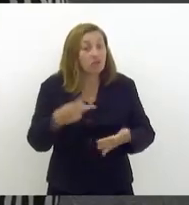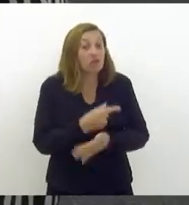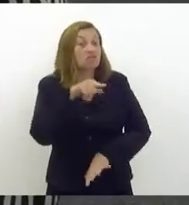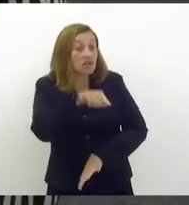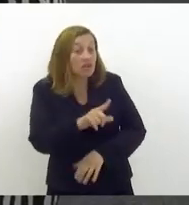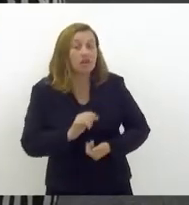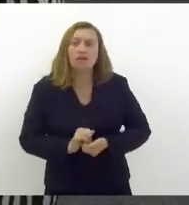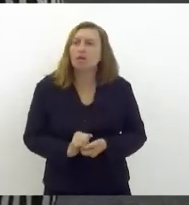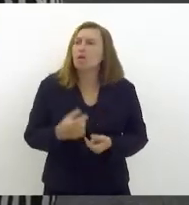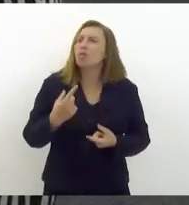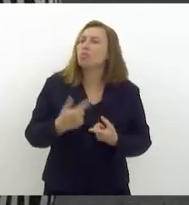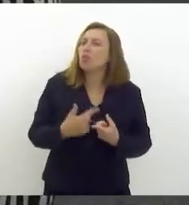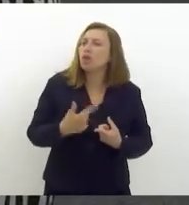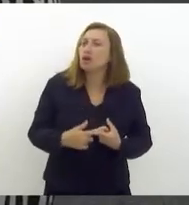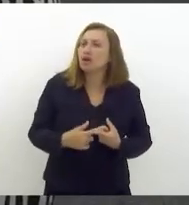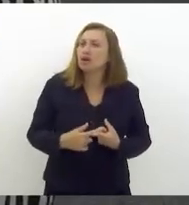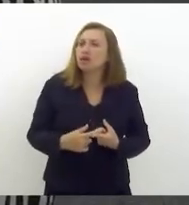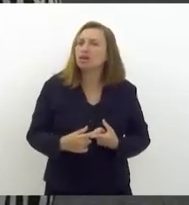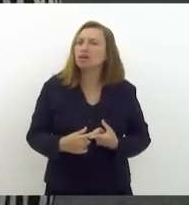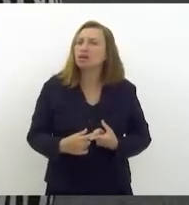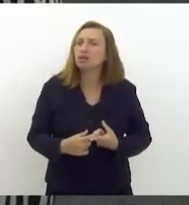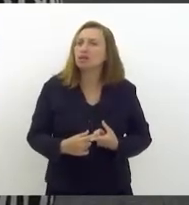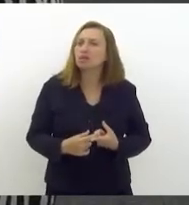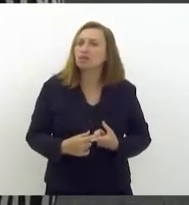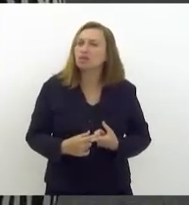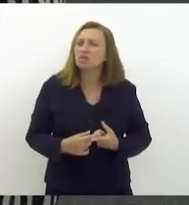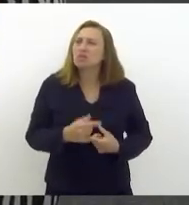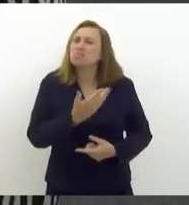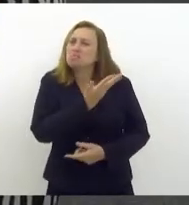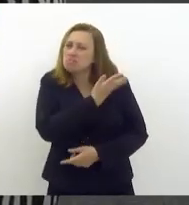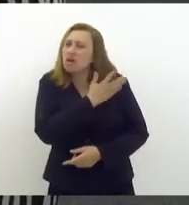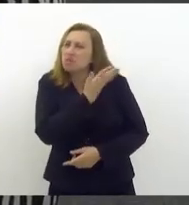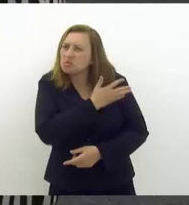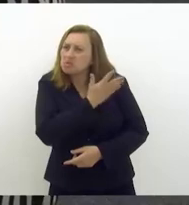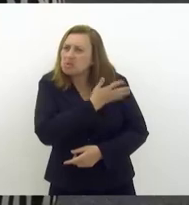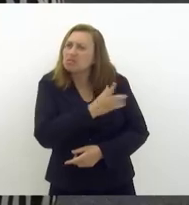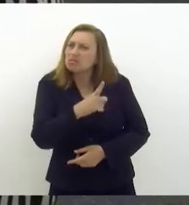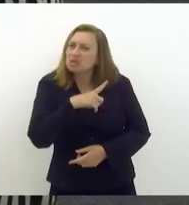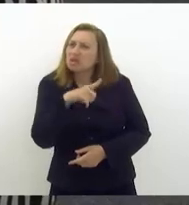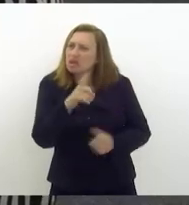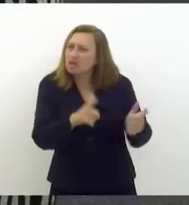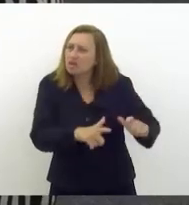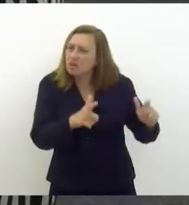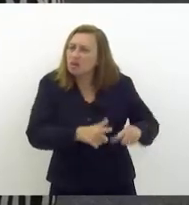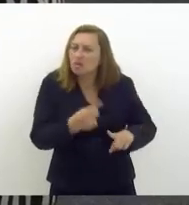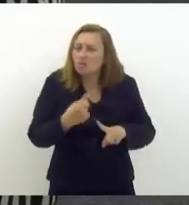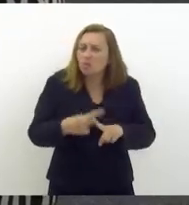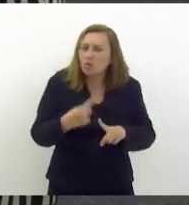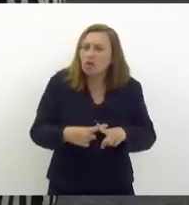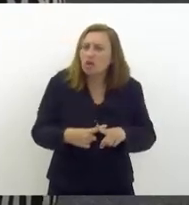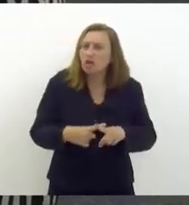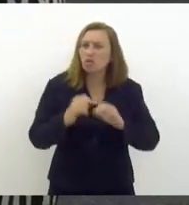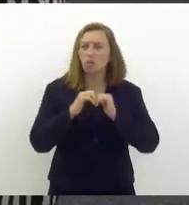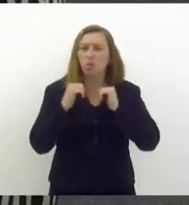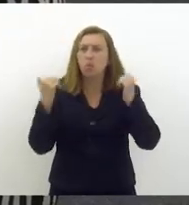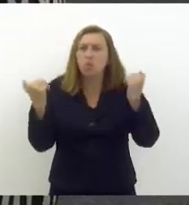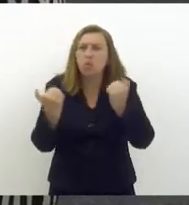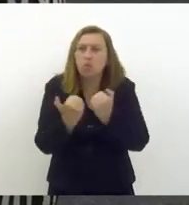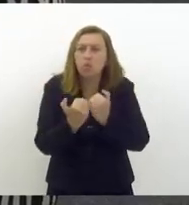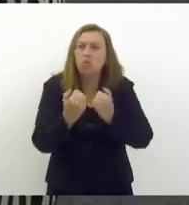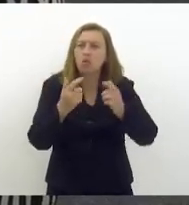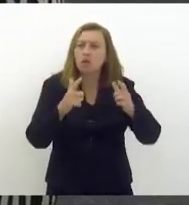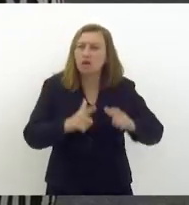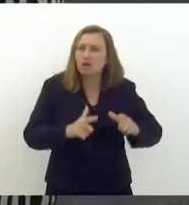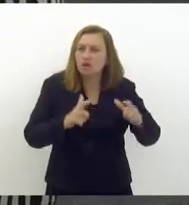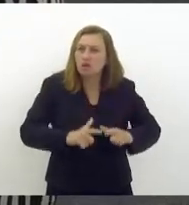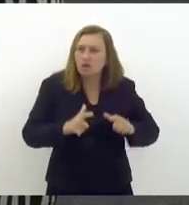de tudo tem um cunho preconceituoso Porque o fato do estádio está localizado